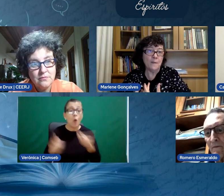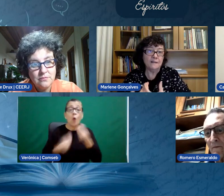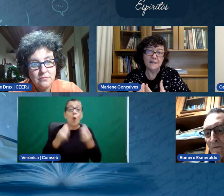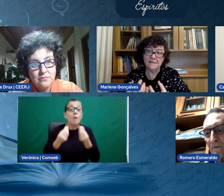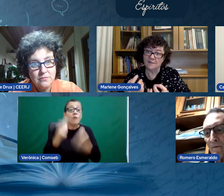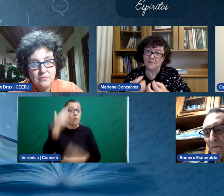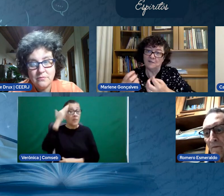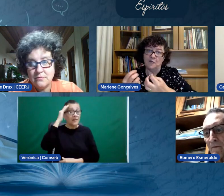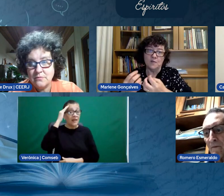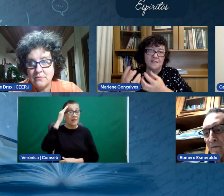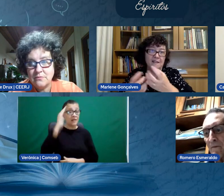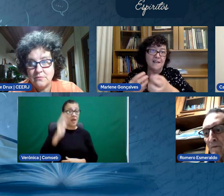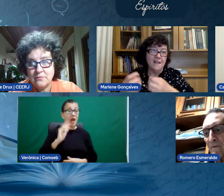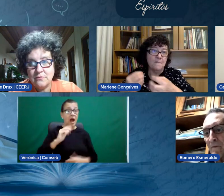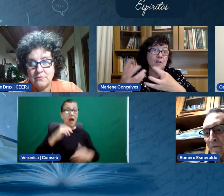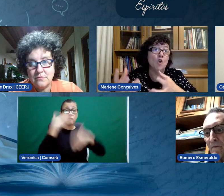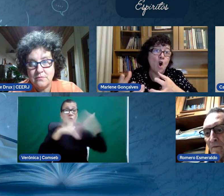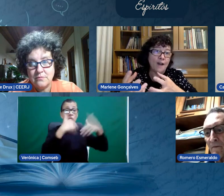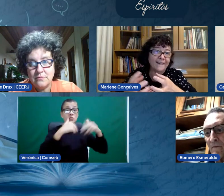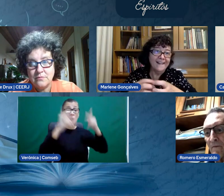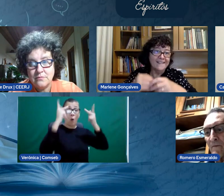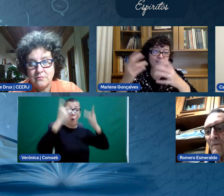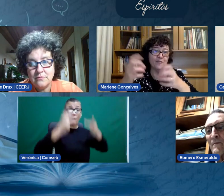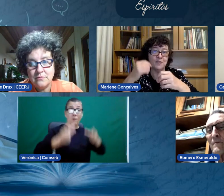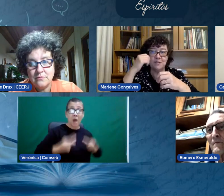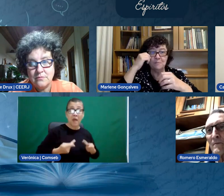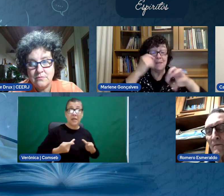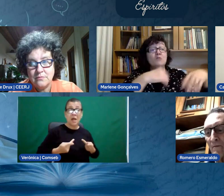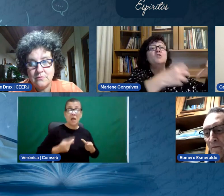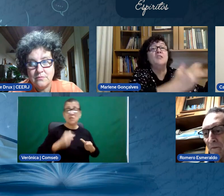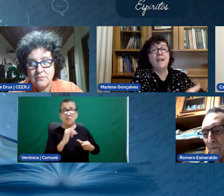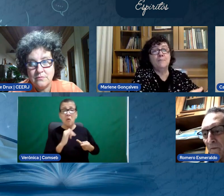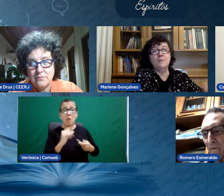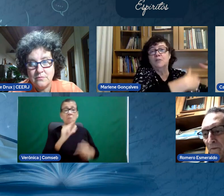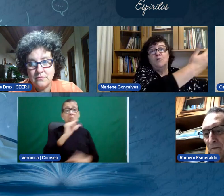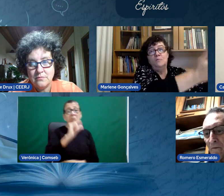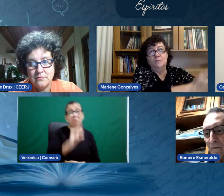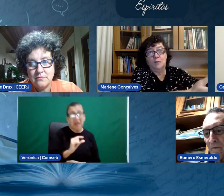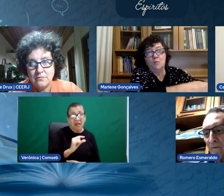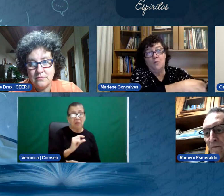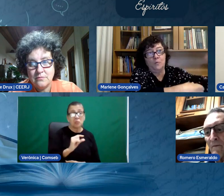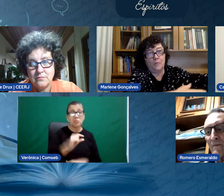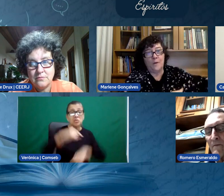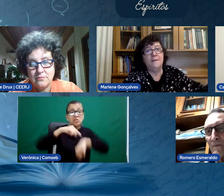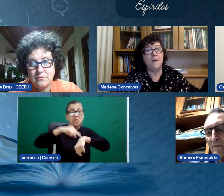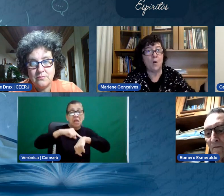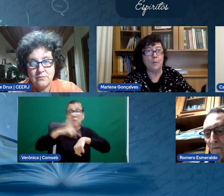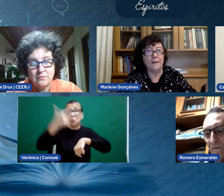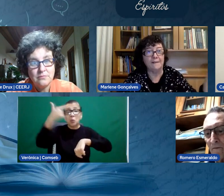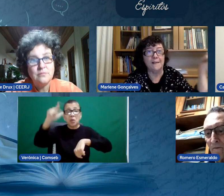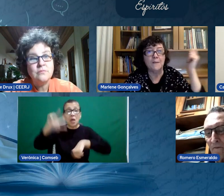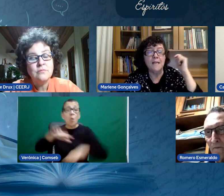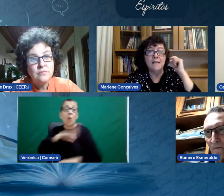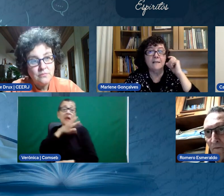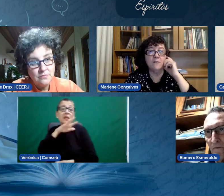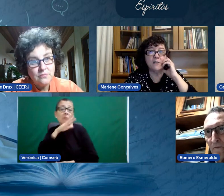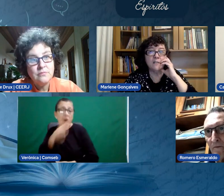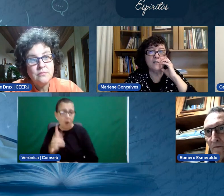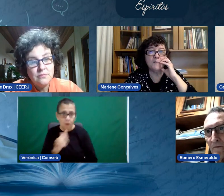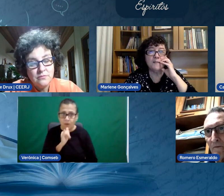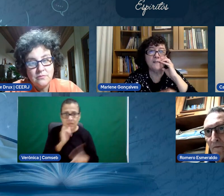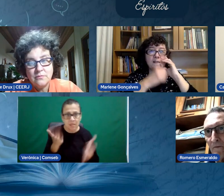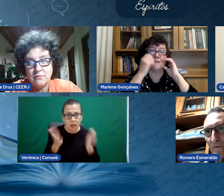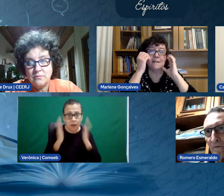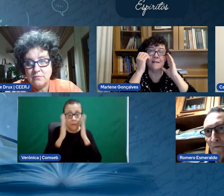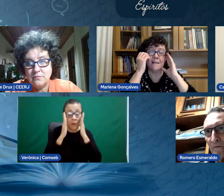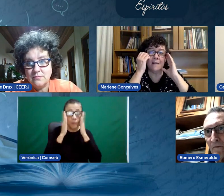do homem, né, se fosse menor, se fosse menos tempo do que um animal, por exemplo? Então, acho que